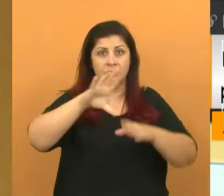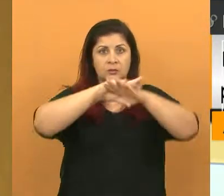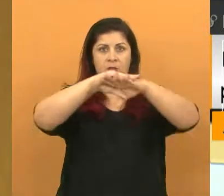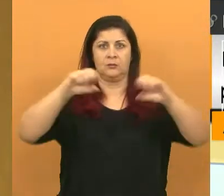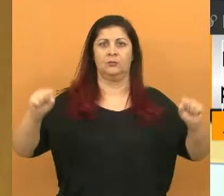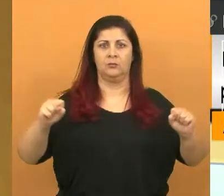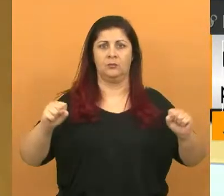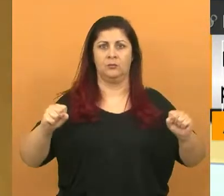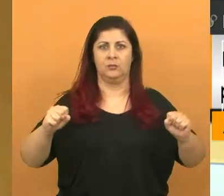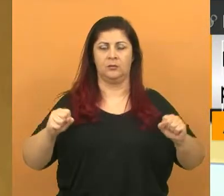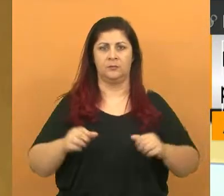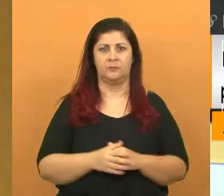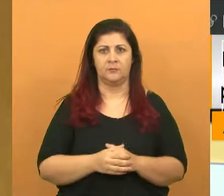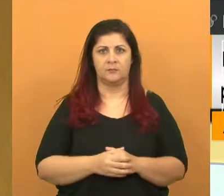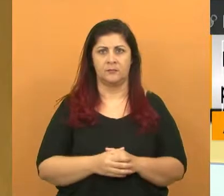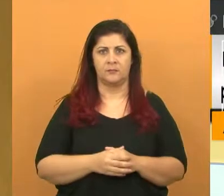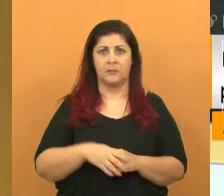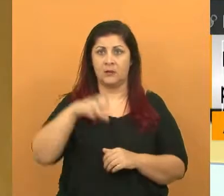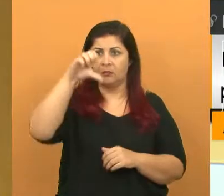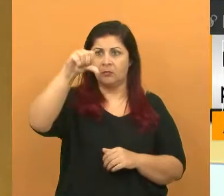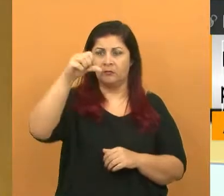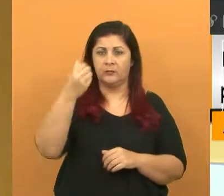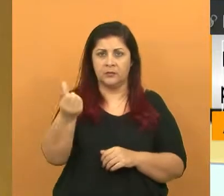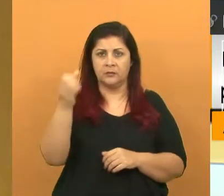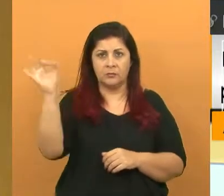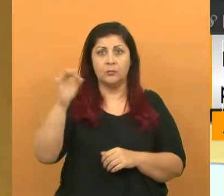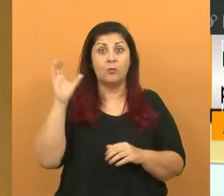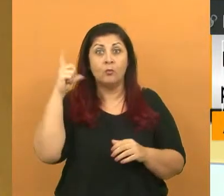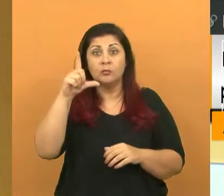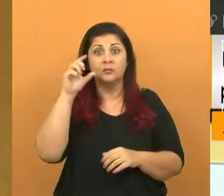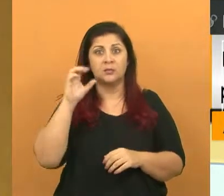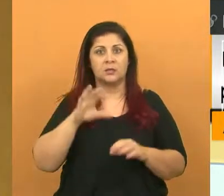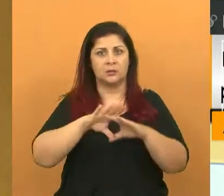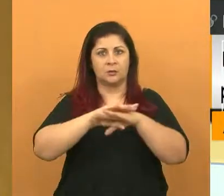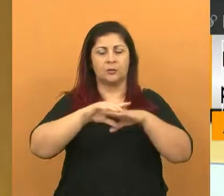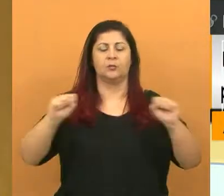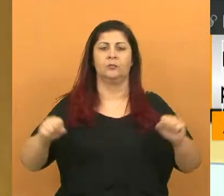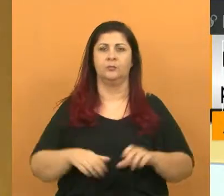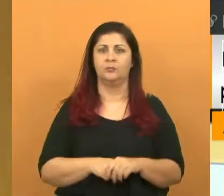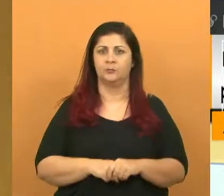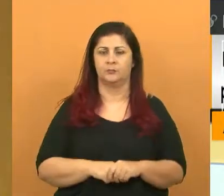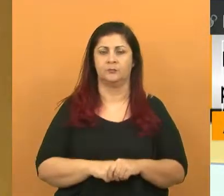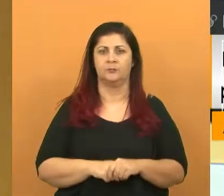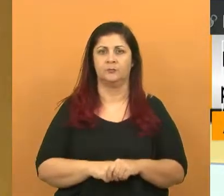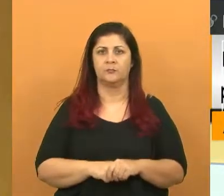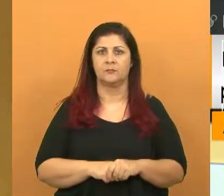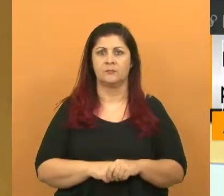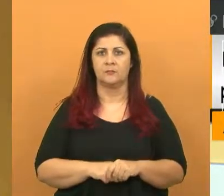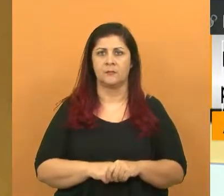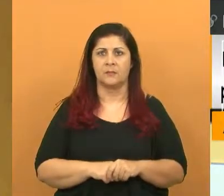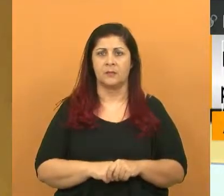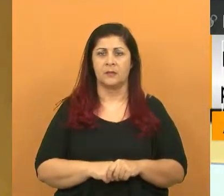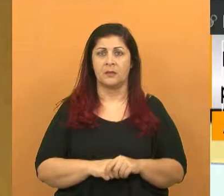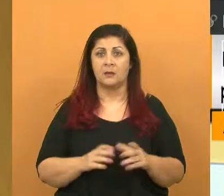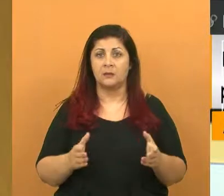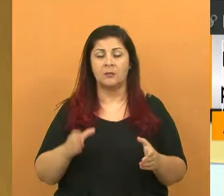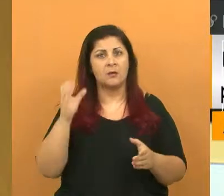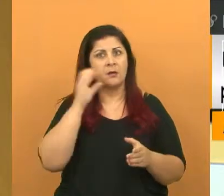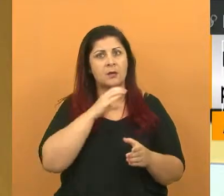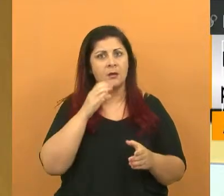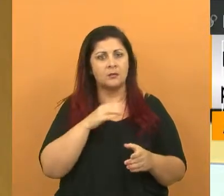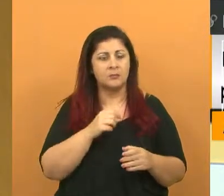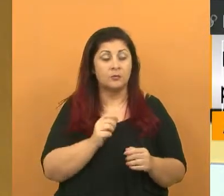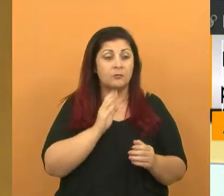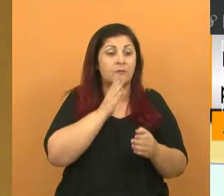cura ultrapassa os 96%. Então, esse estágio entre o diagnóstico e entre